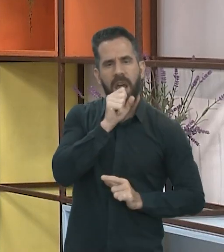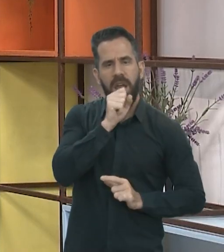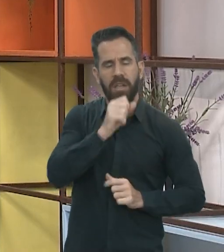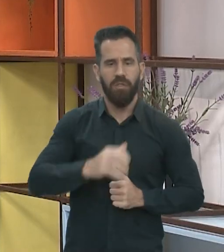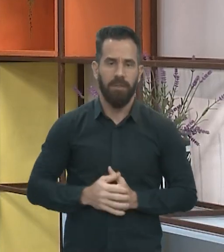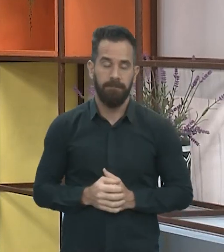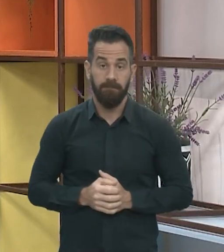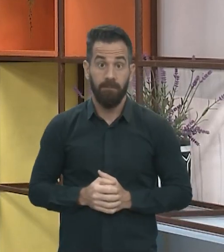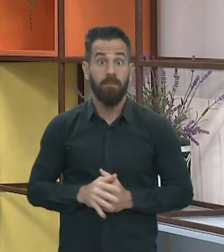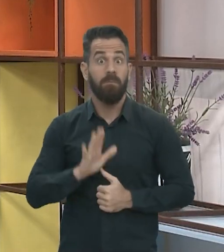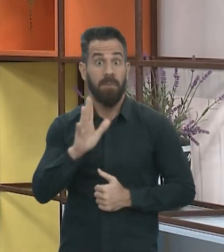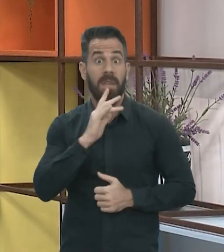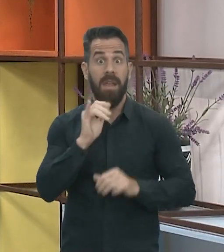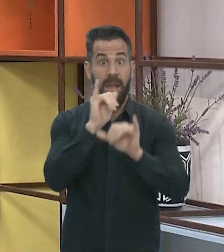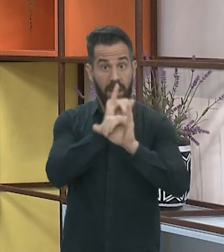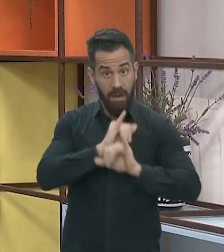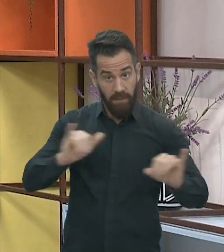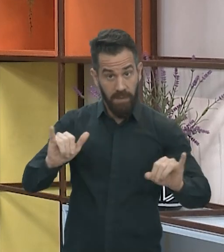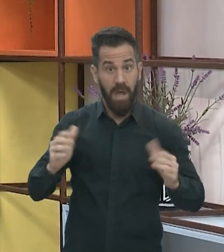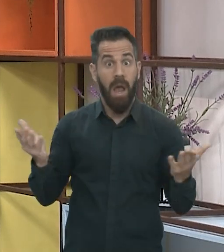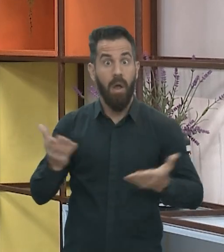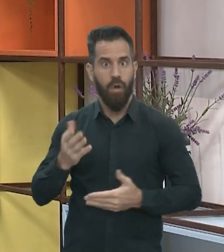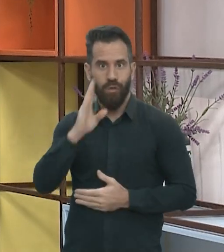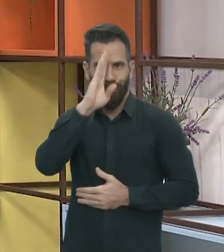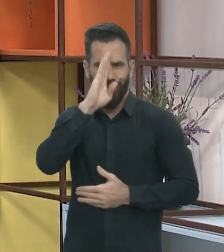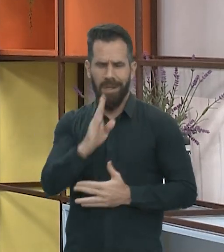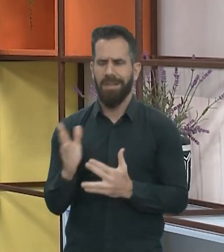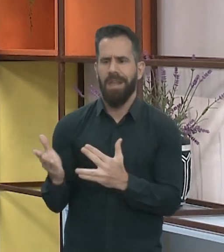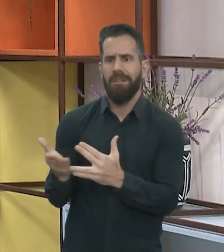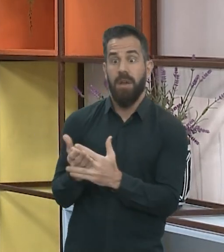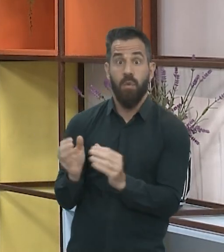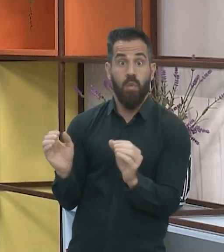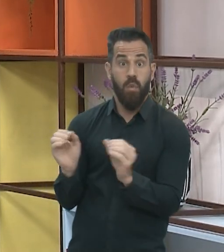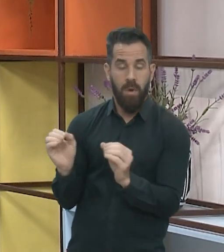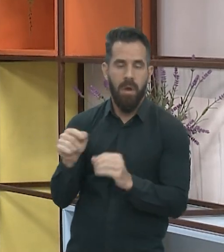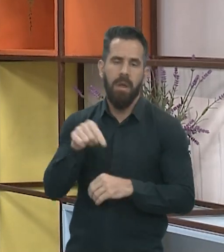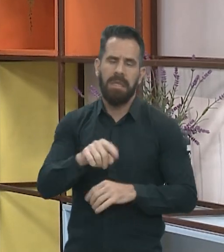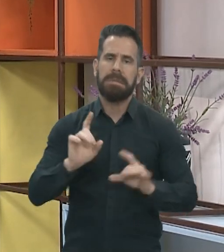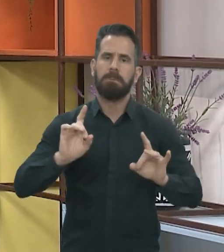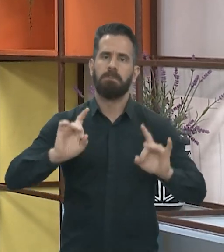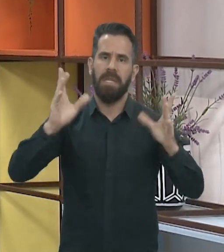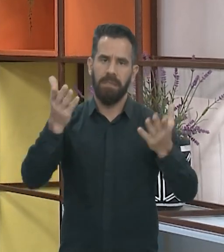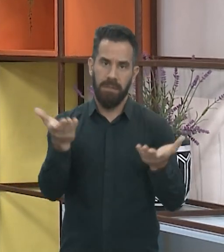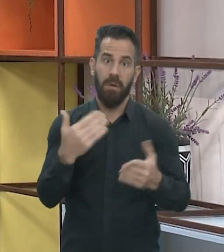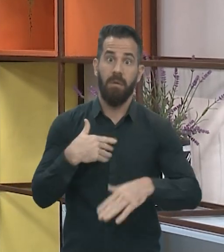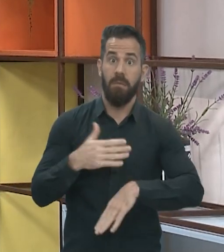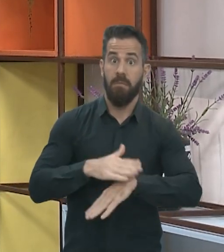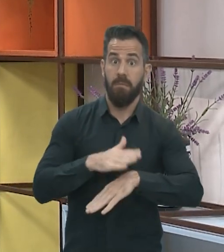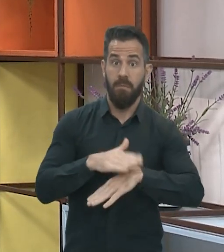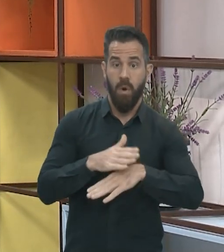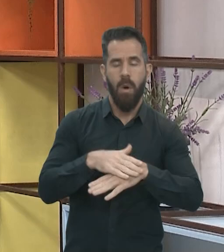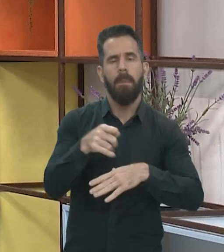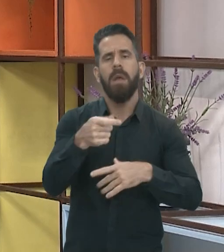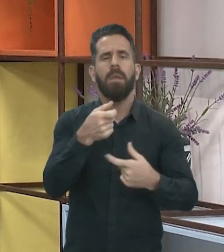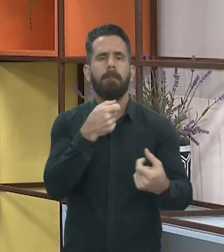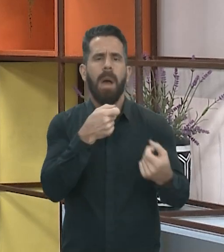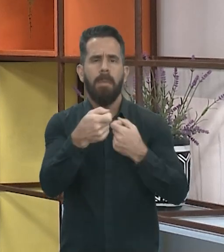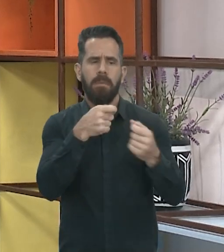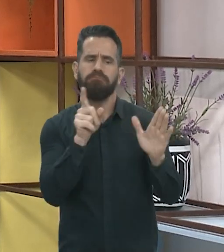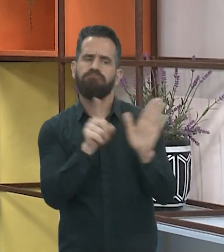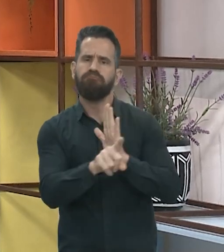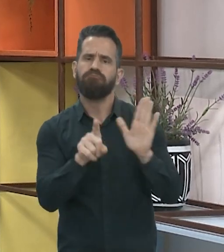Só avisando vocês que vamos seguir direto e sem intervalo, por ser um programa especial, durante a sabatina, vamos